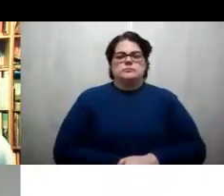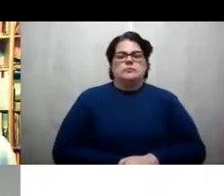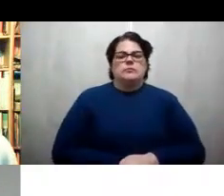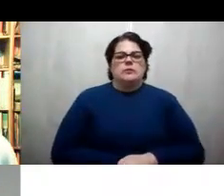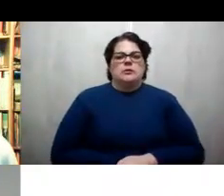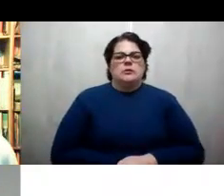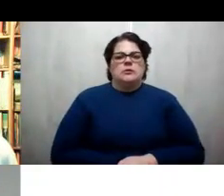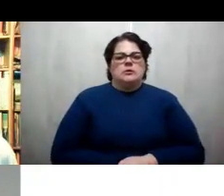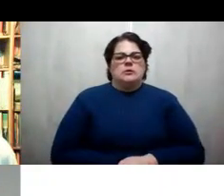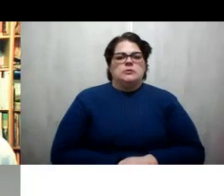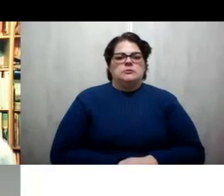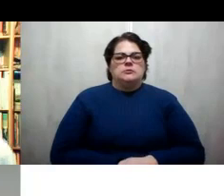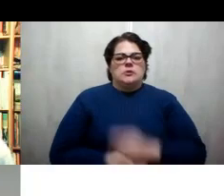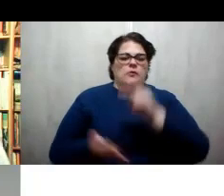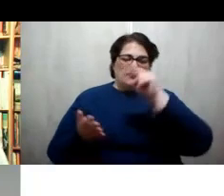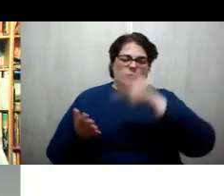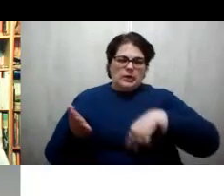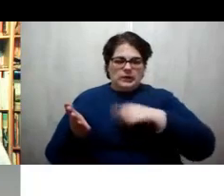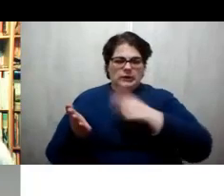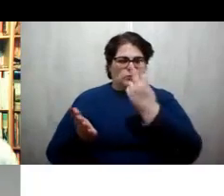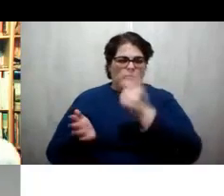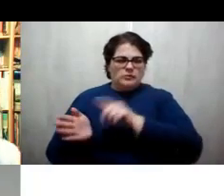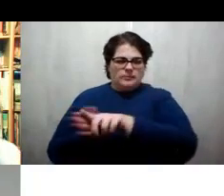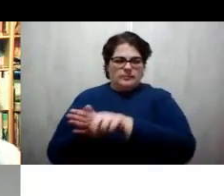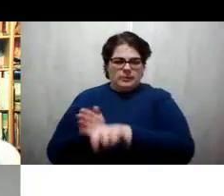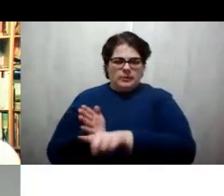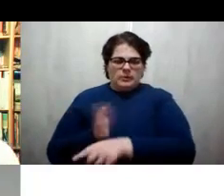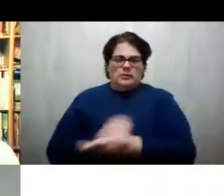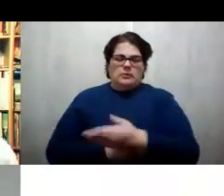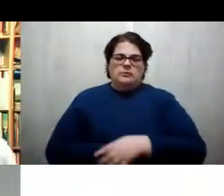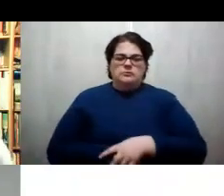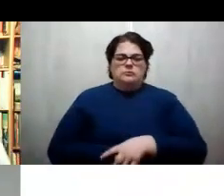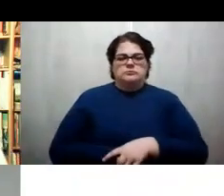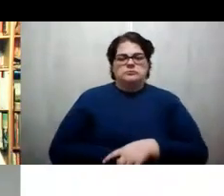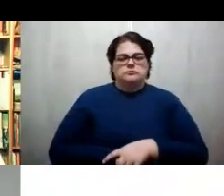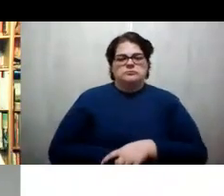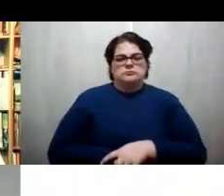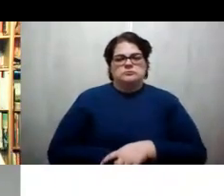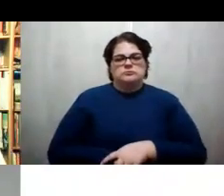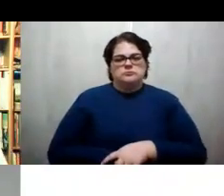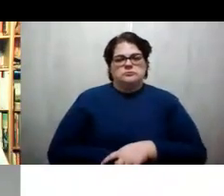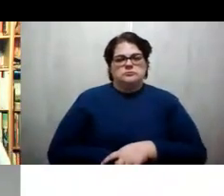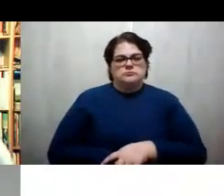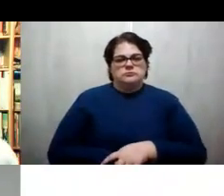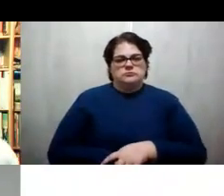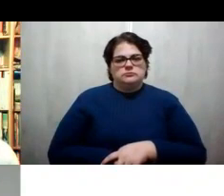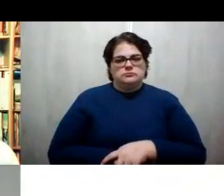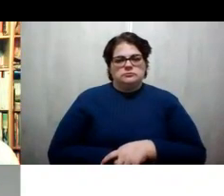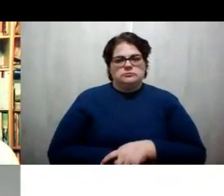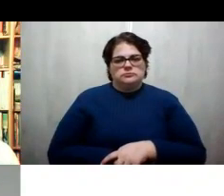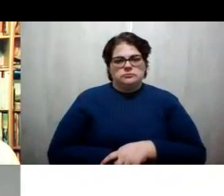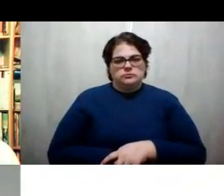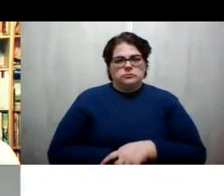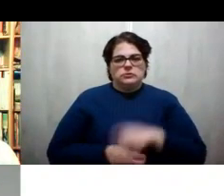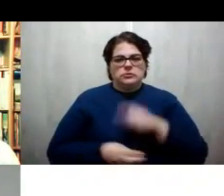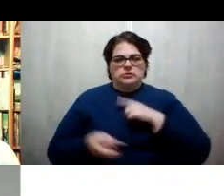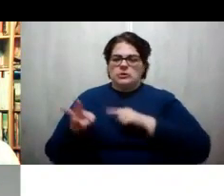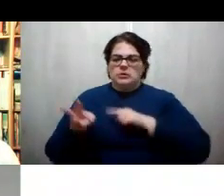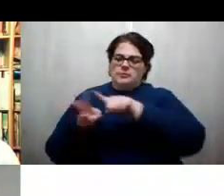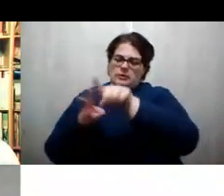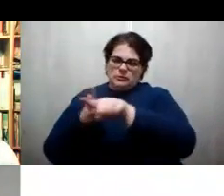dois comentários, Lívia, e aí passamos para a próxima rodada de perguntas. E aí eu faço uma rodada de três perguntas e